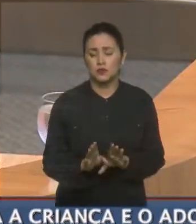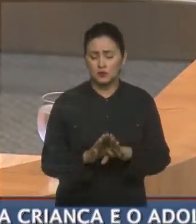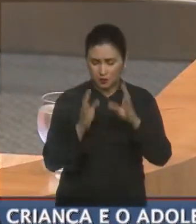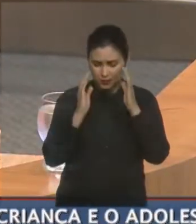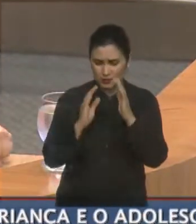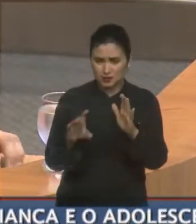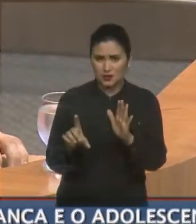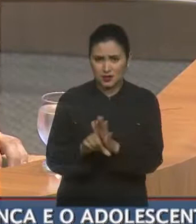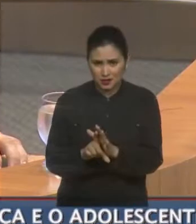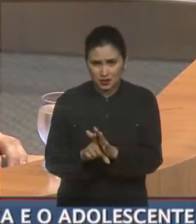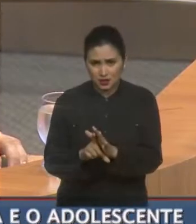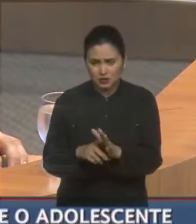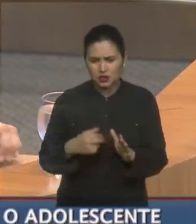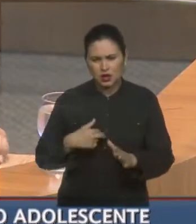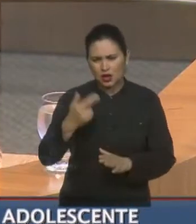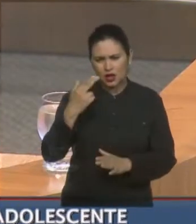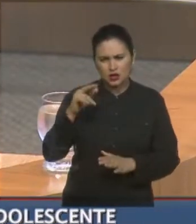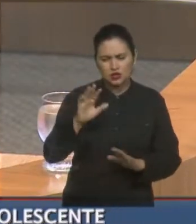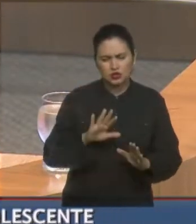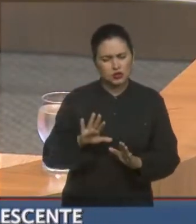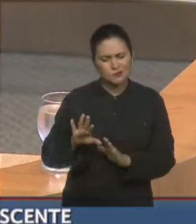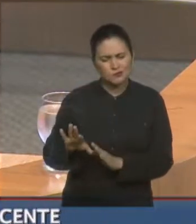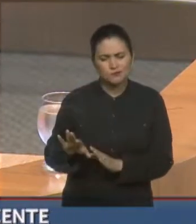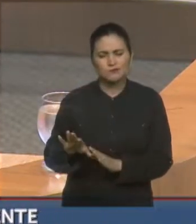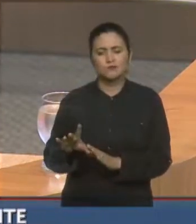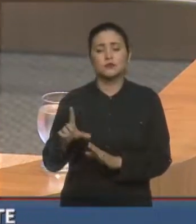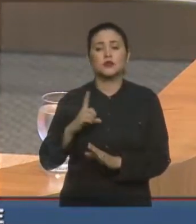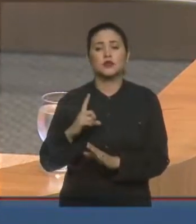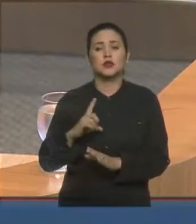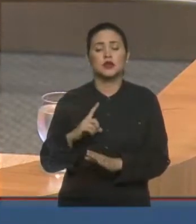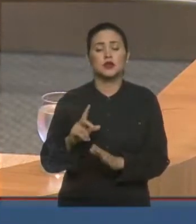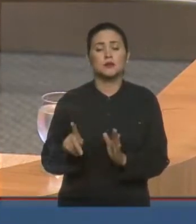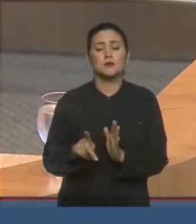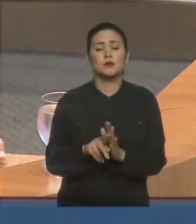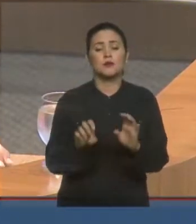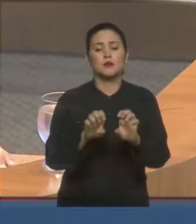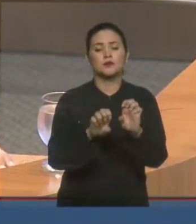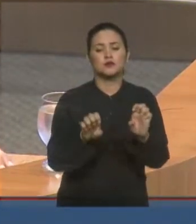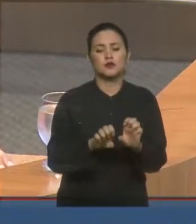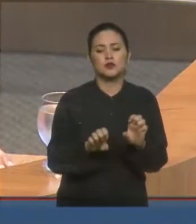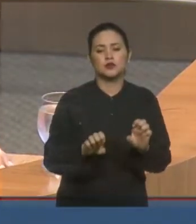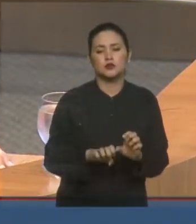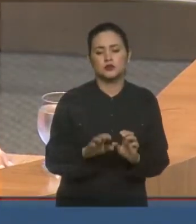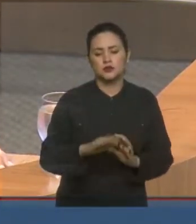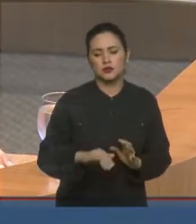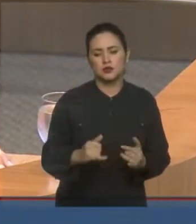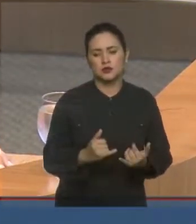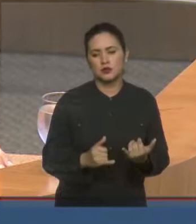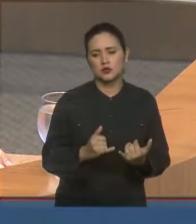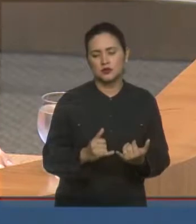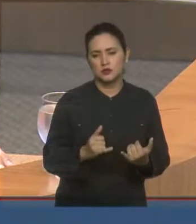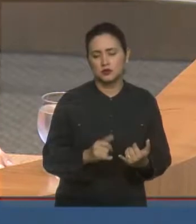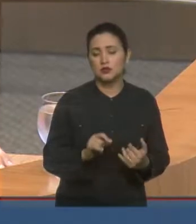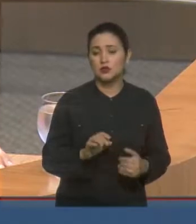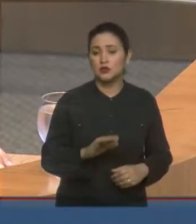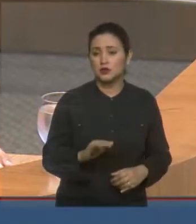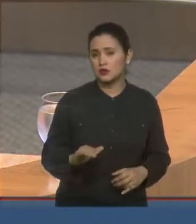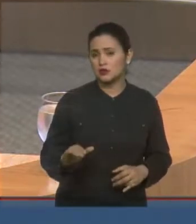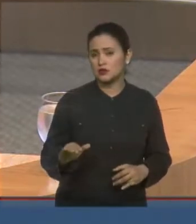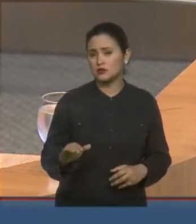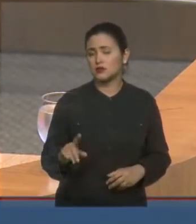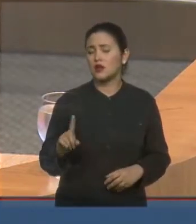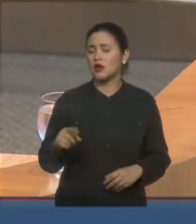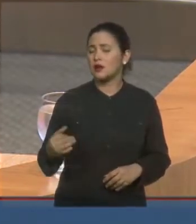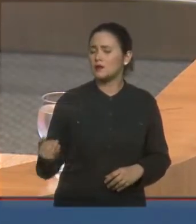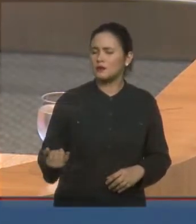em termos legais, não religiosos, está presente no Estatuto da Criança e Adolescente, que estabelece que criança é prioridade absoluta. E quero,